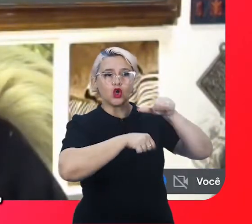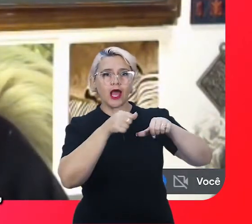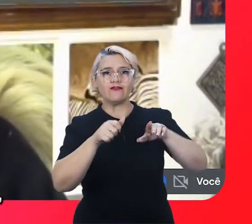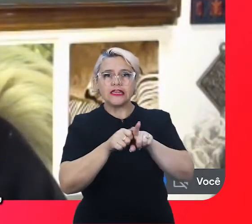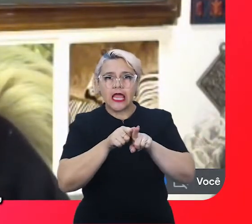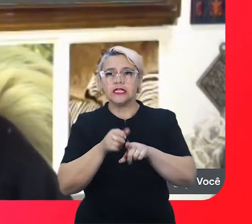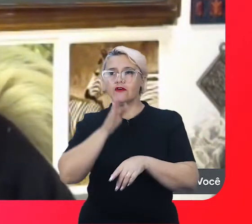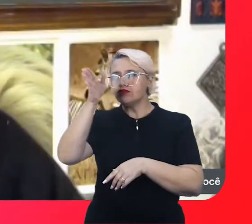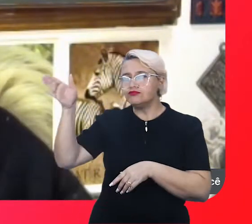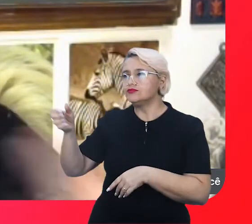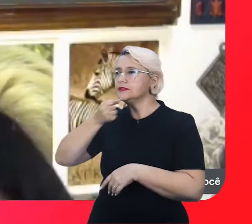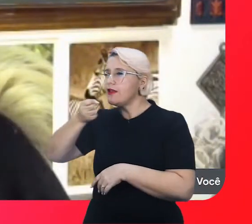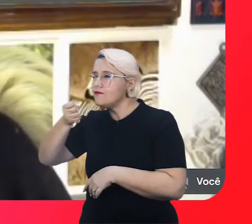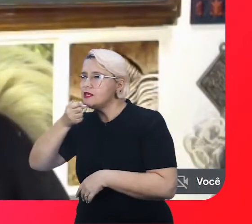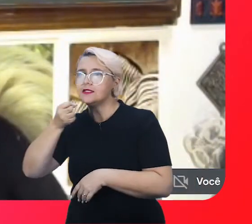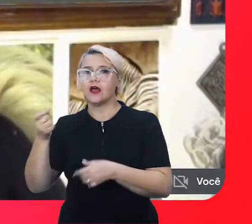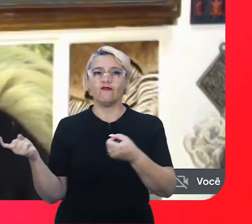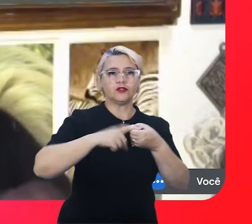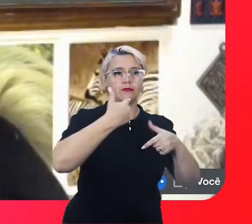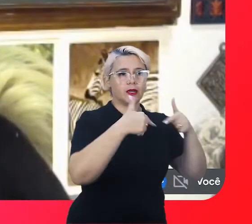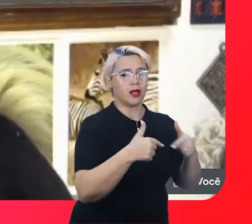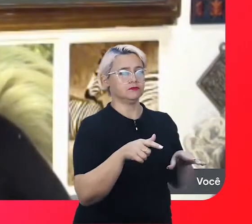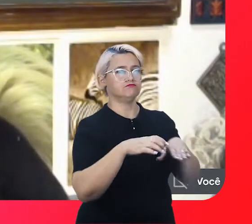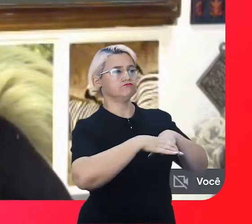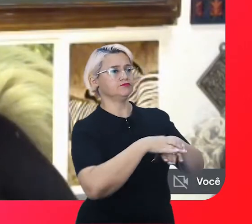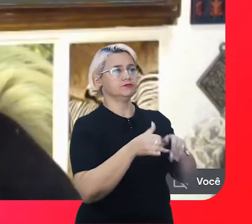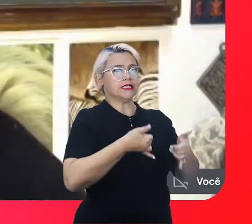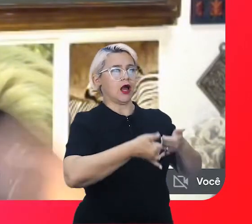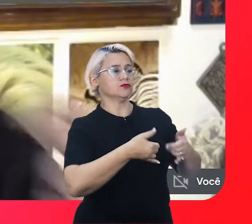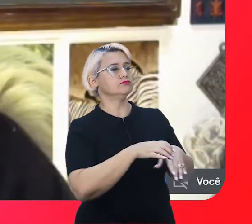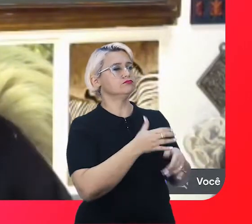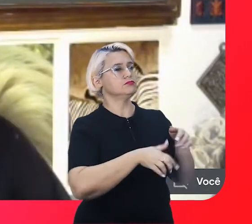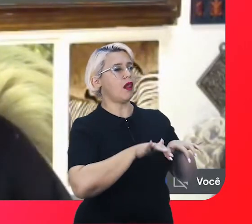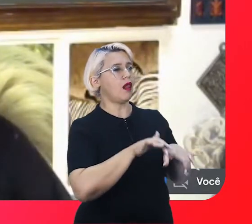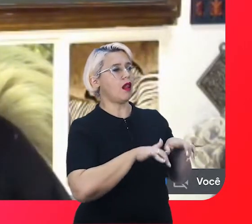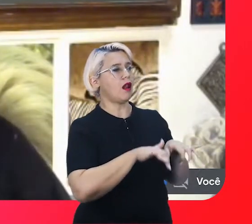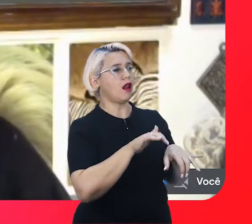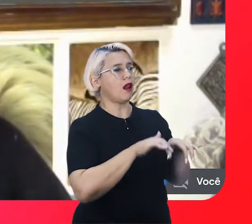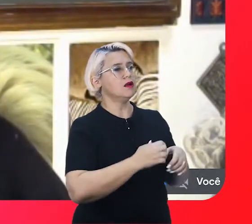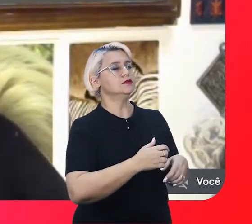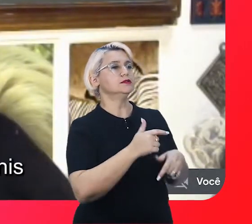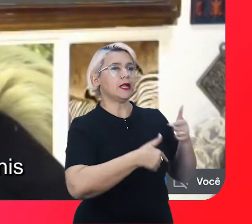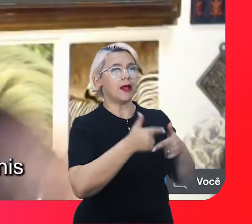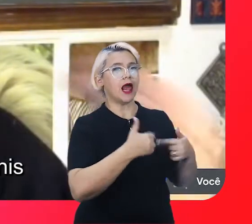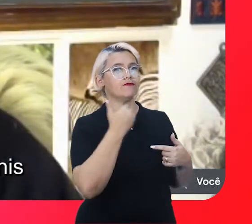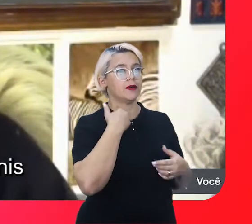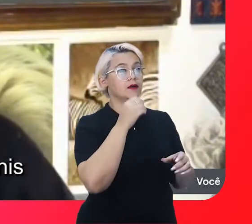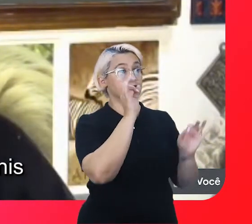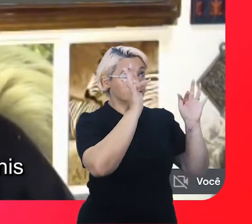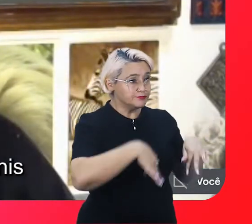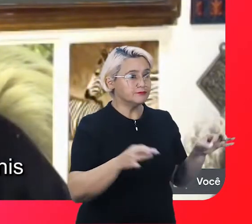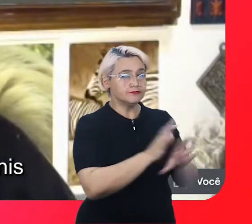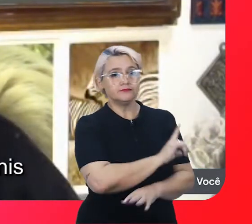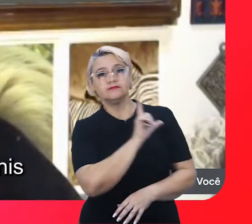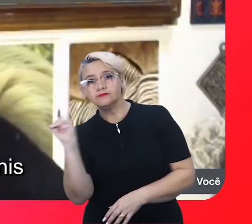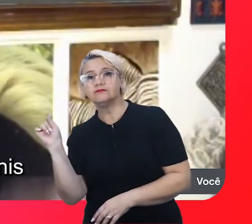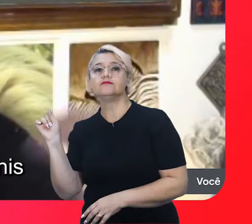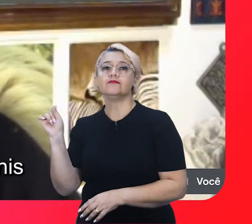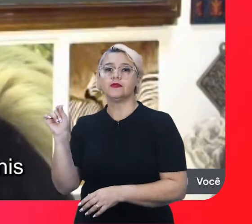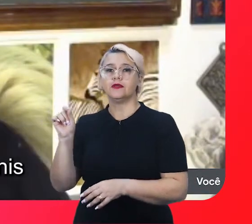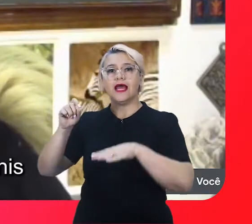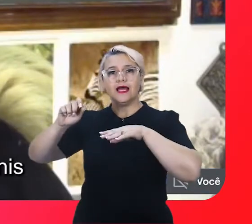fazia entrevista, voltava para o trabalho, botava o escarpão, trabalhava no BNDES, acabava o trabalho no